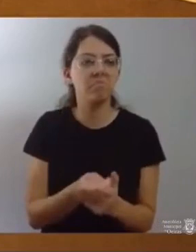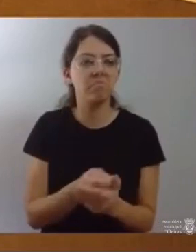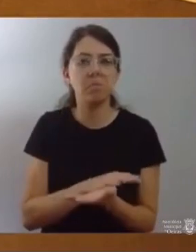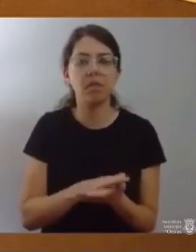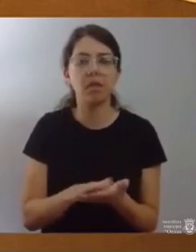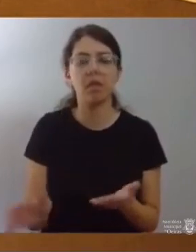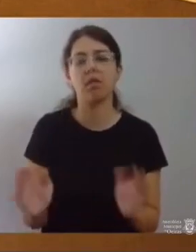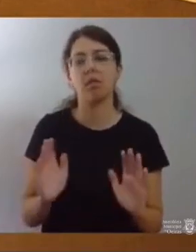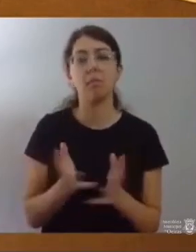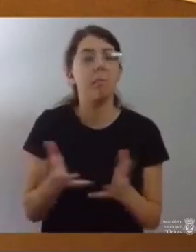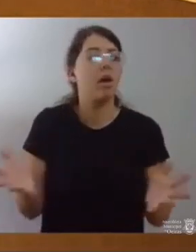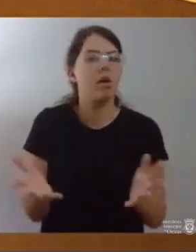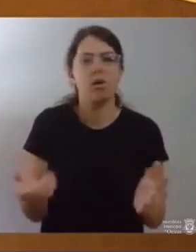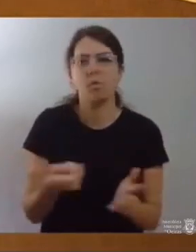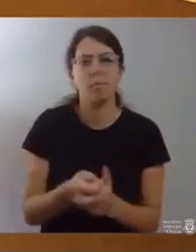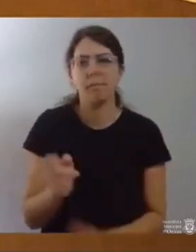E portanto,